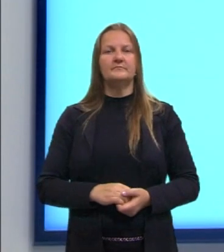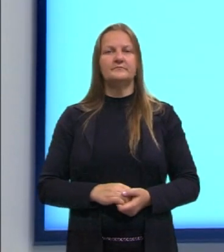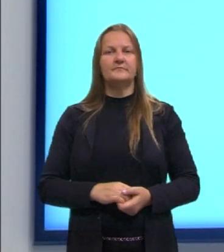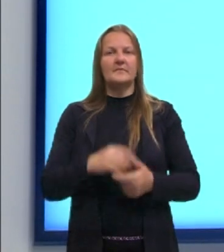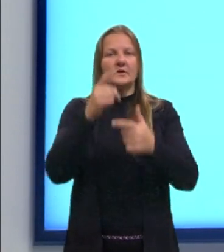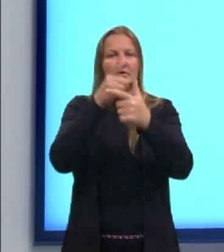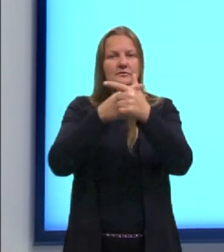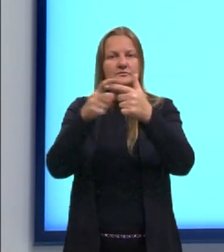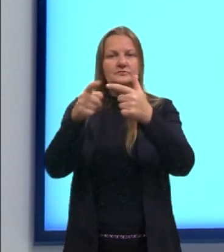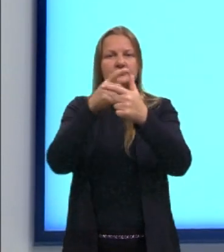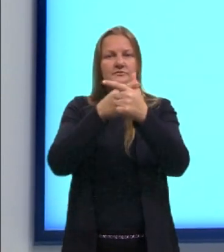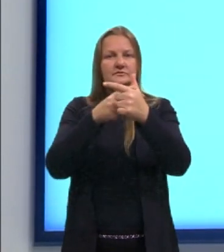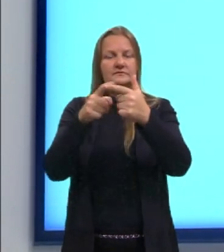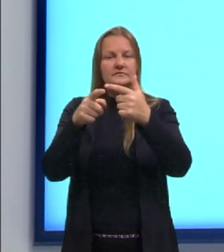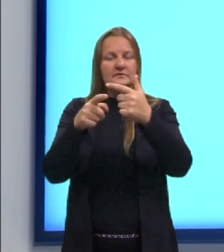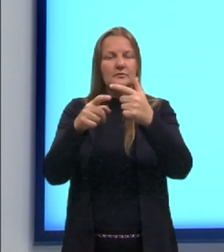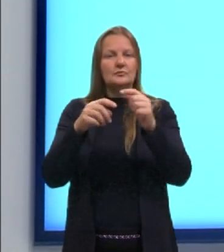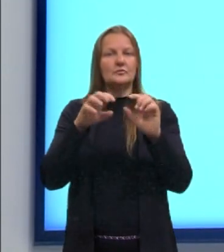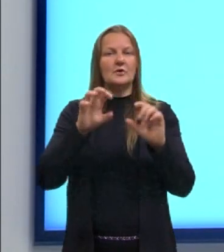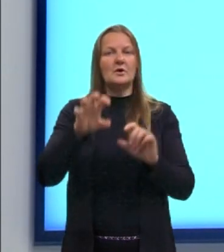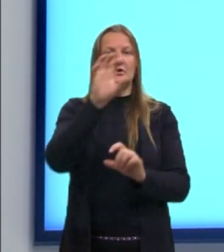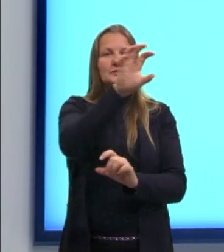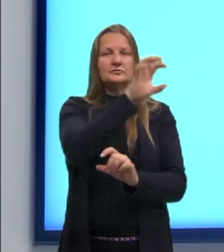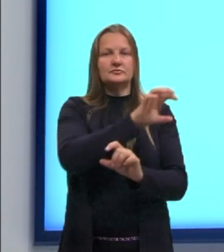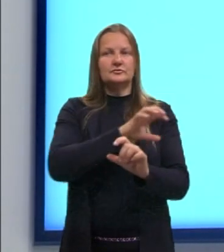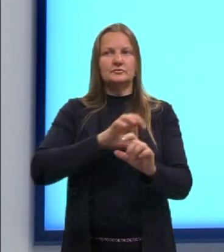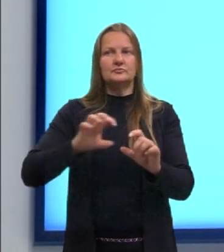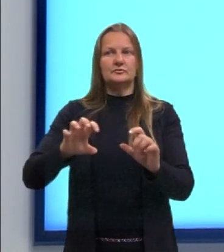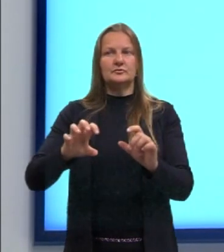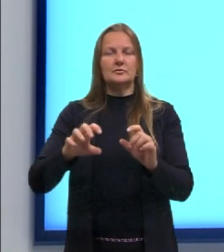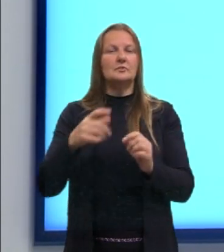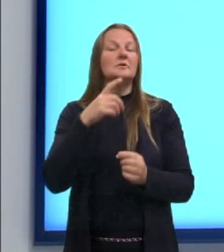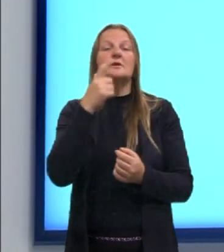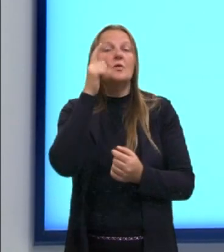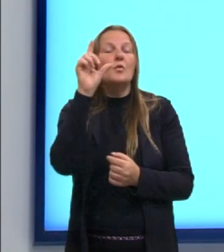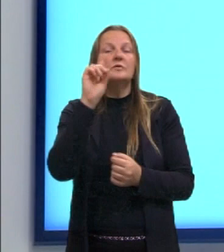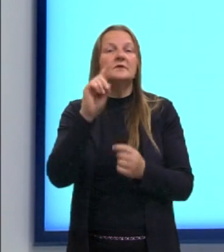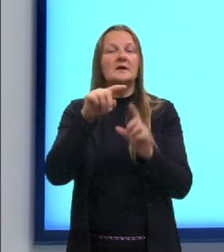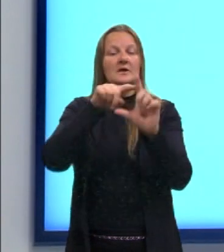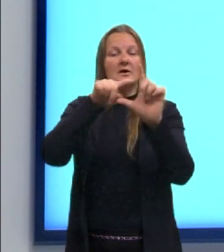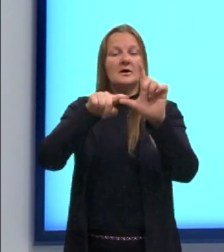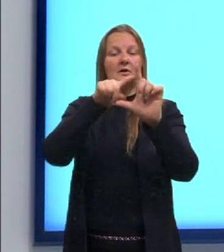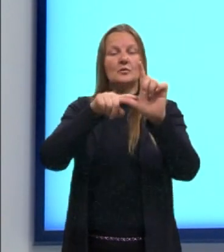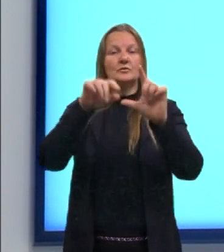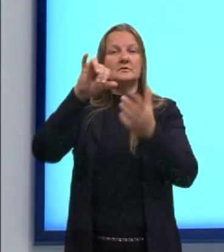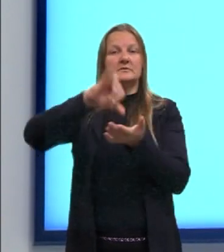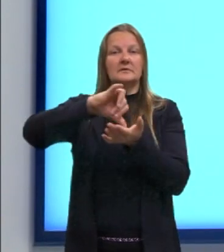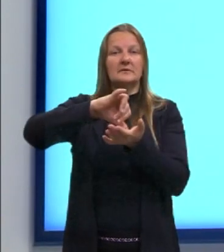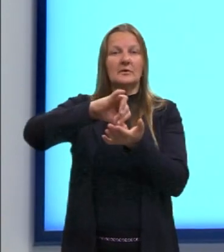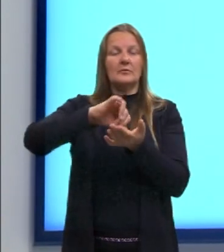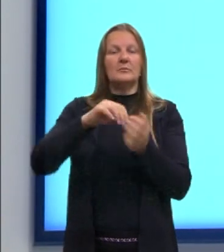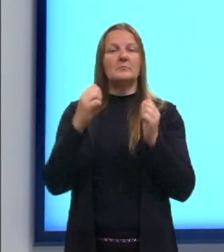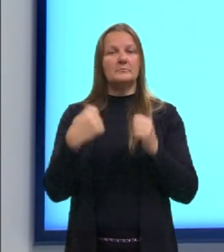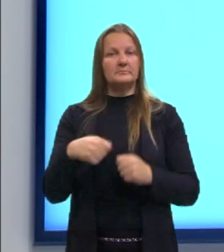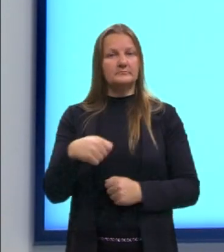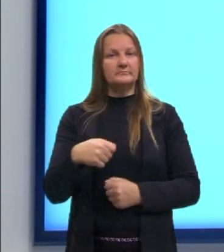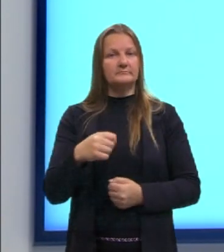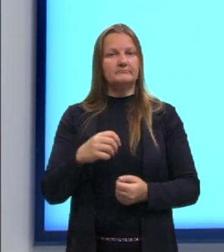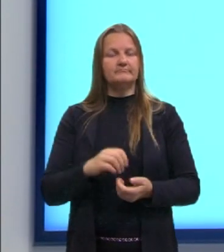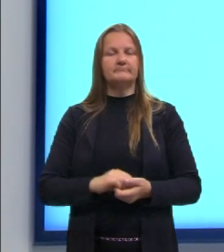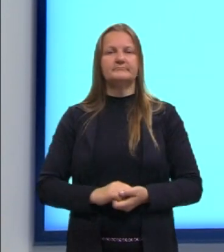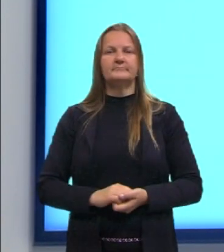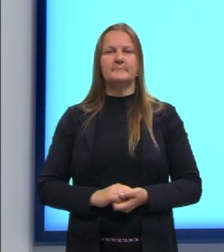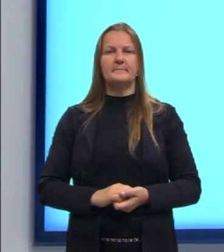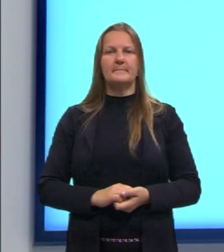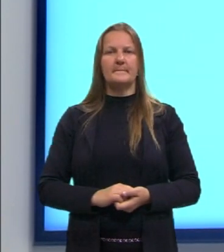divisão que foi feita das regiões, nós não conseguimos determinar o ângulo central, né, que nós precisamos. Então